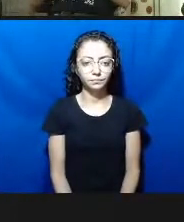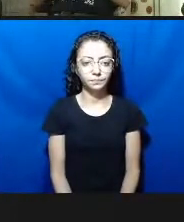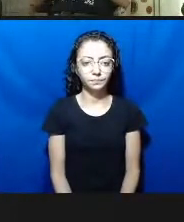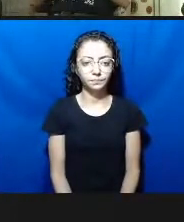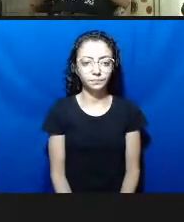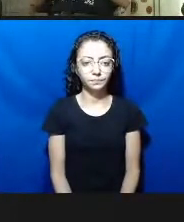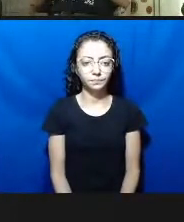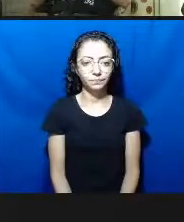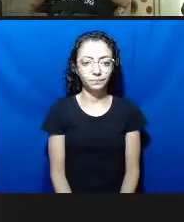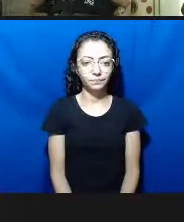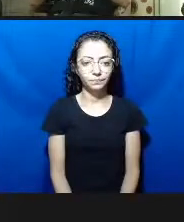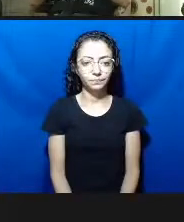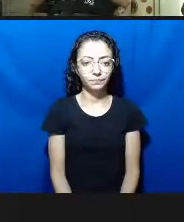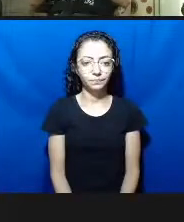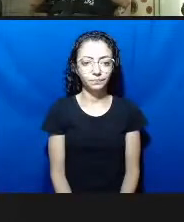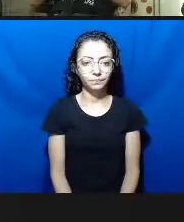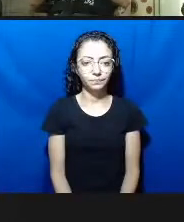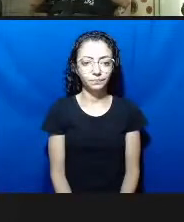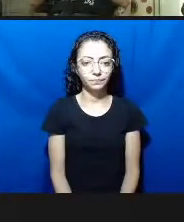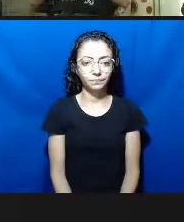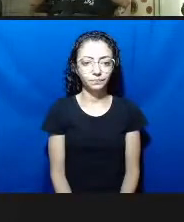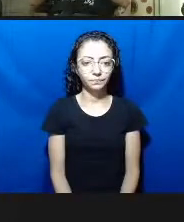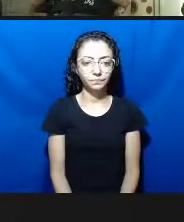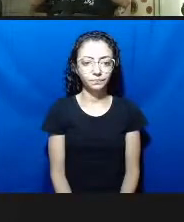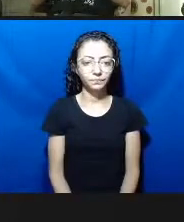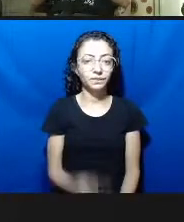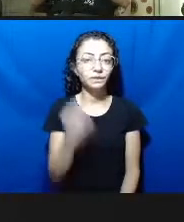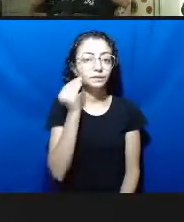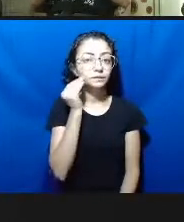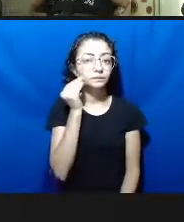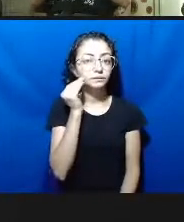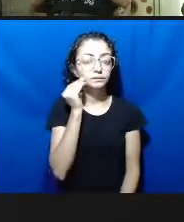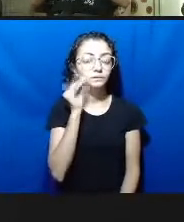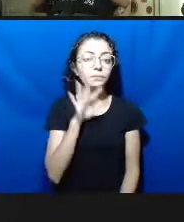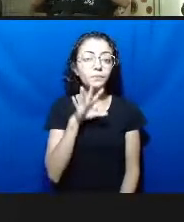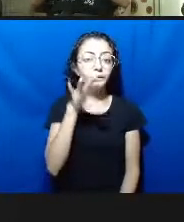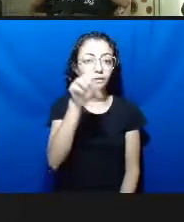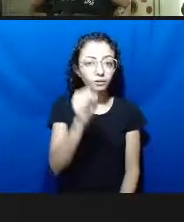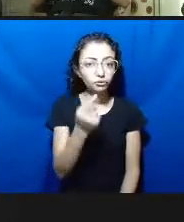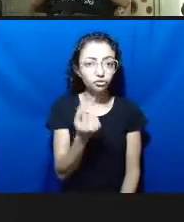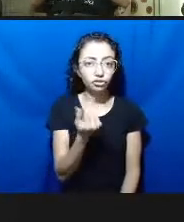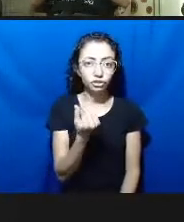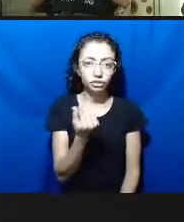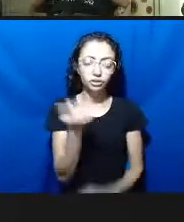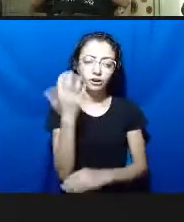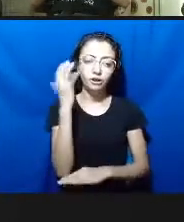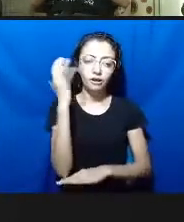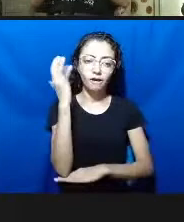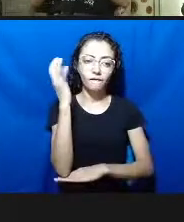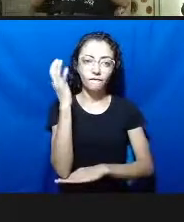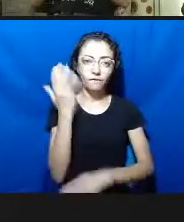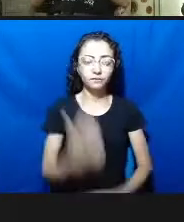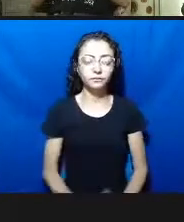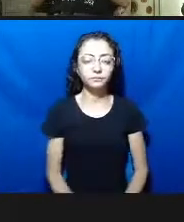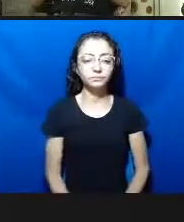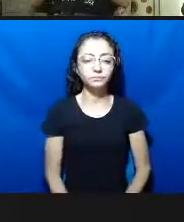Pegou? Qual isso? Esquece. Sobe nas minhas costas, pô. Aletei, ó, filho. Vai pra aquela lá, ó. Pra aquela ali, ó.